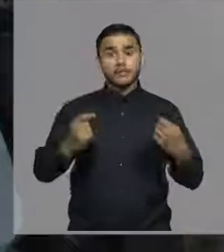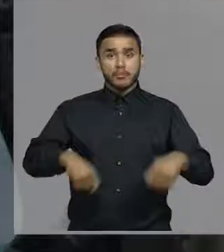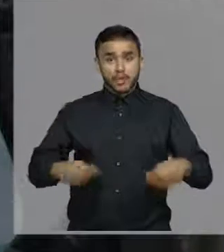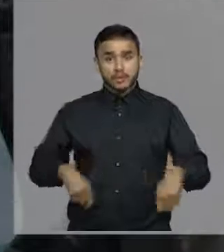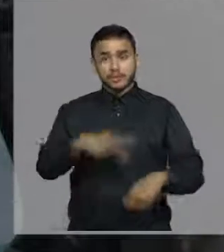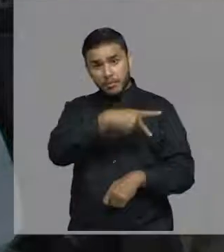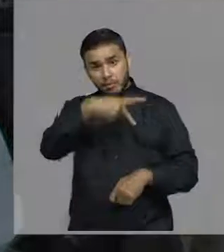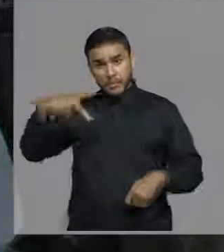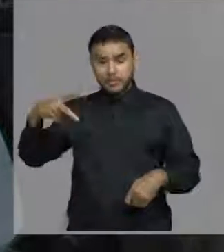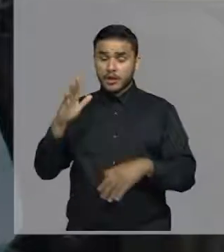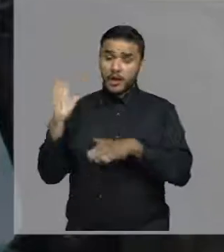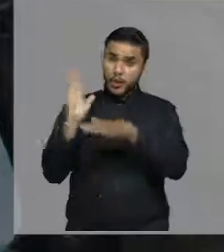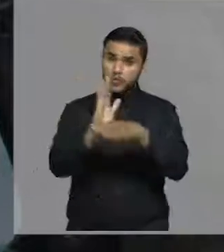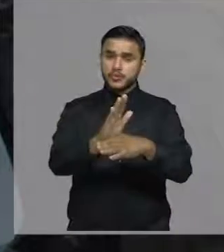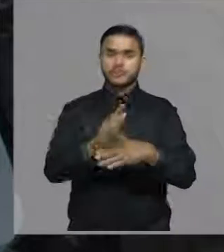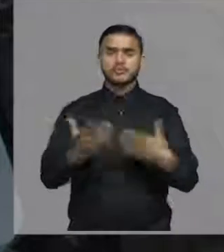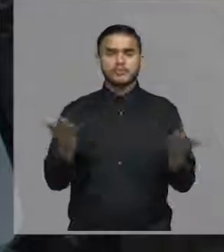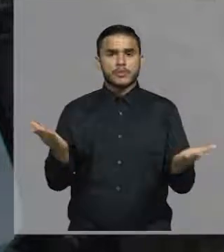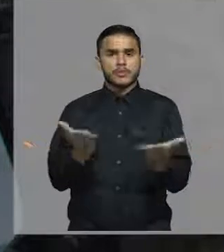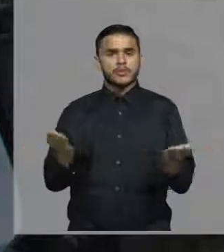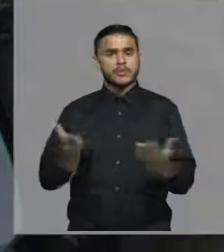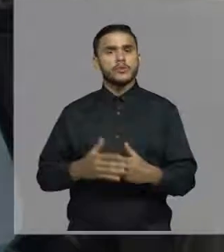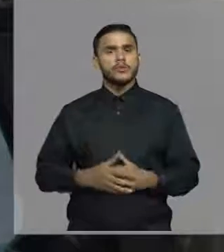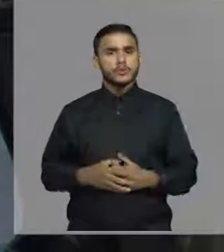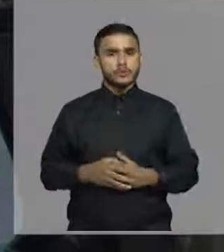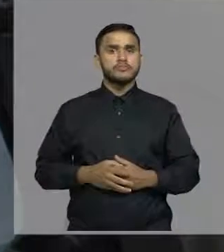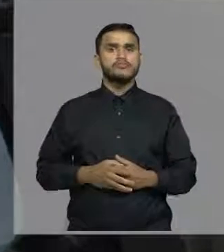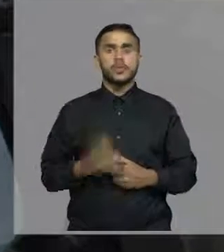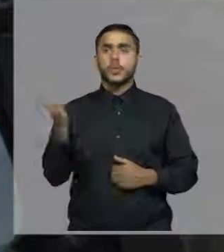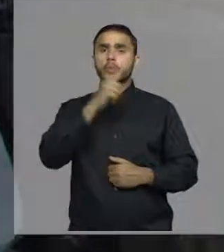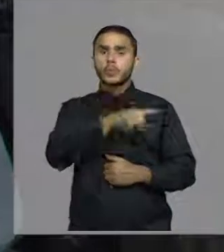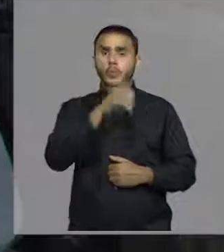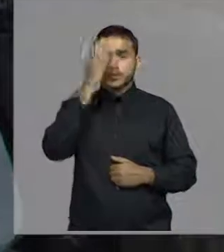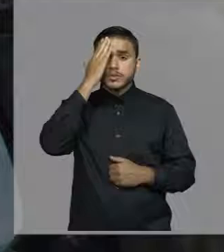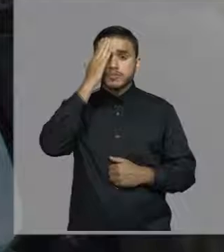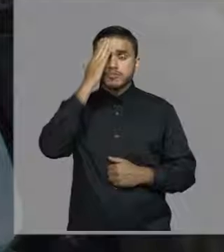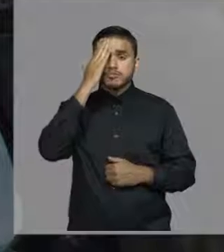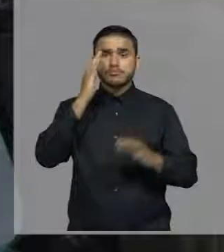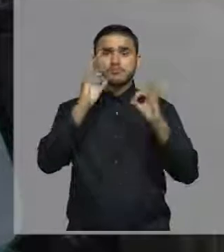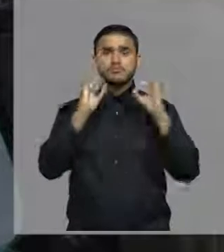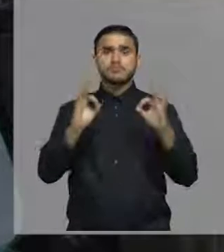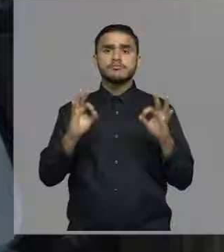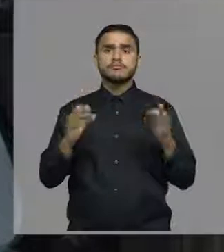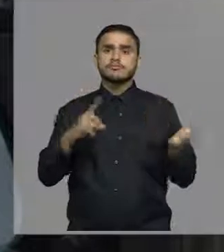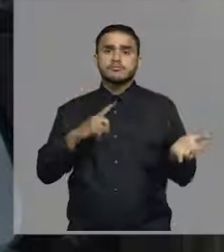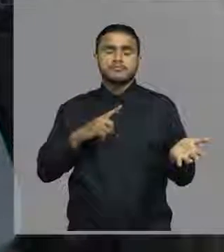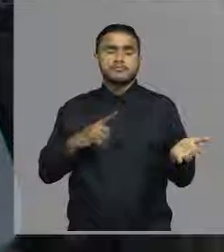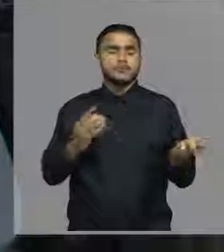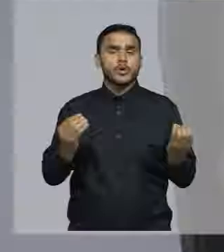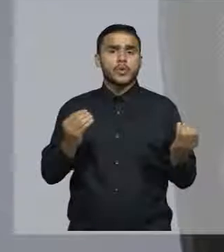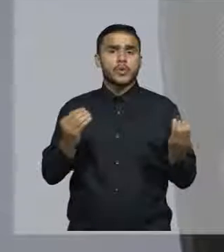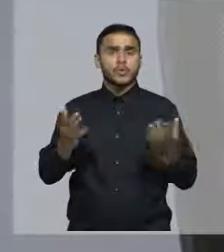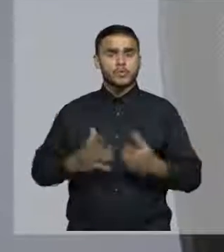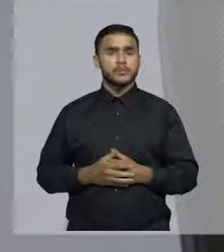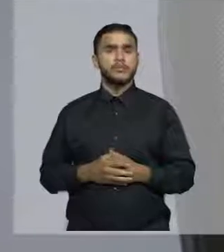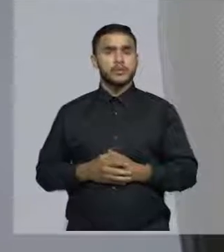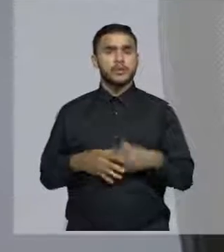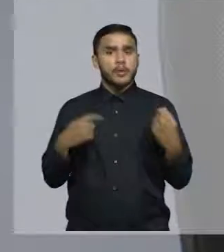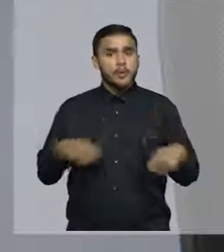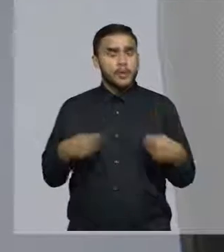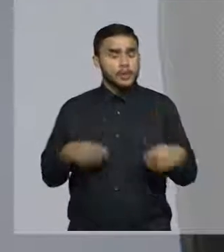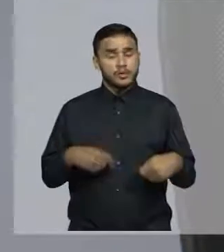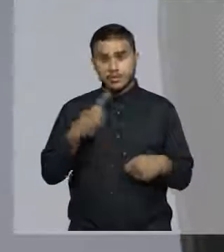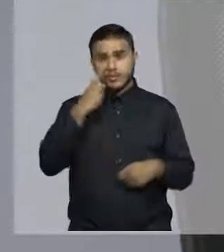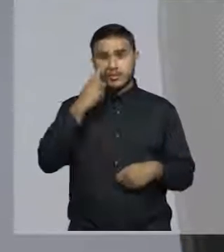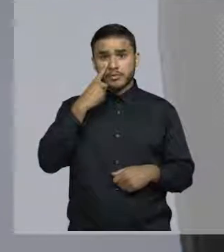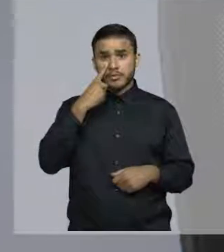facilitado pelos meios de comunicação modernos, né? Então, essas relações que hoje não são presas, são até internacionais, né? Elas precisam